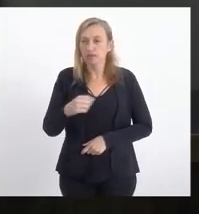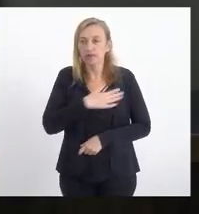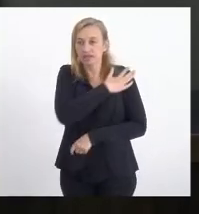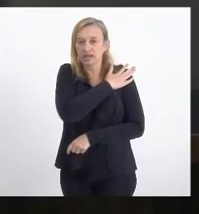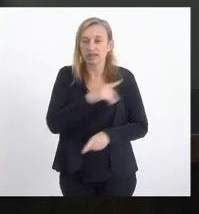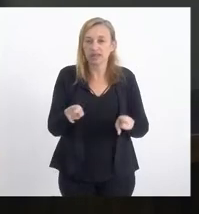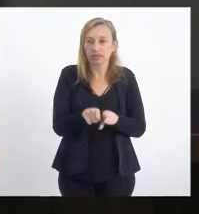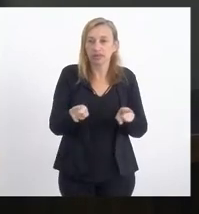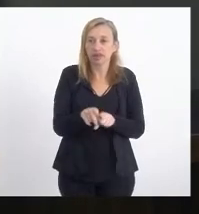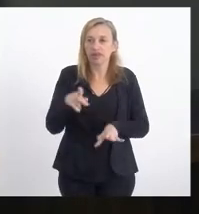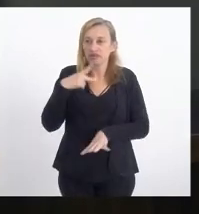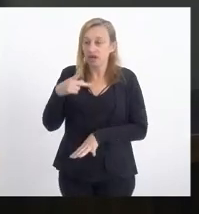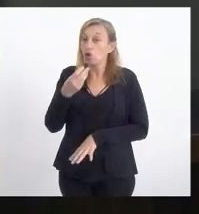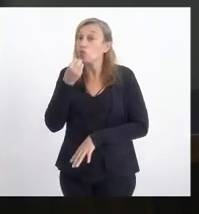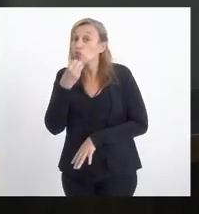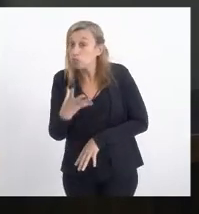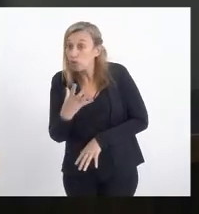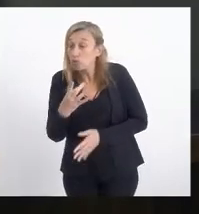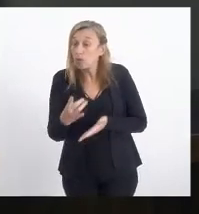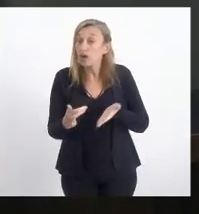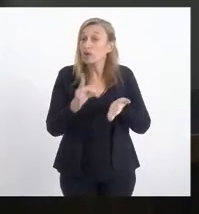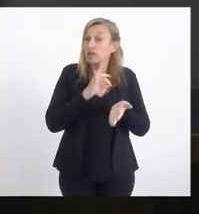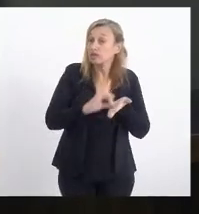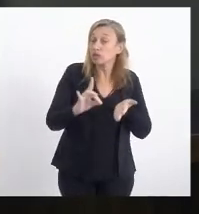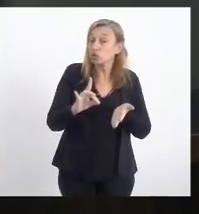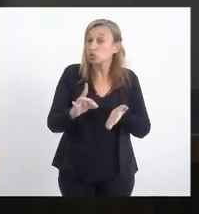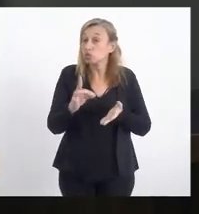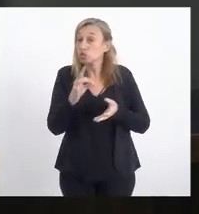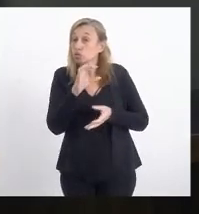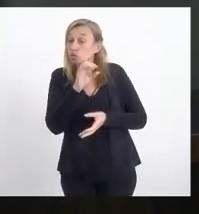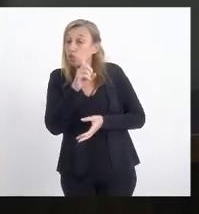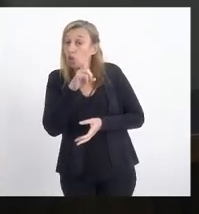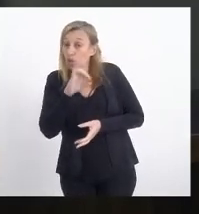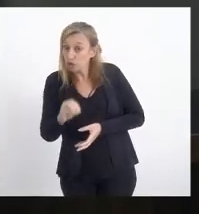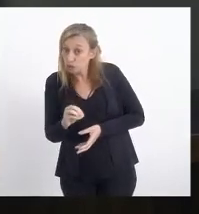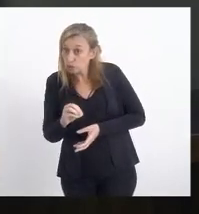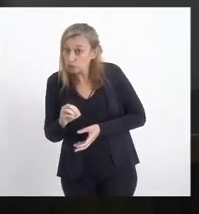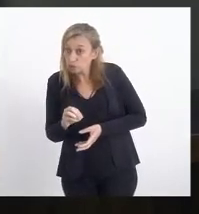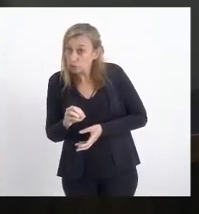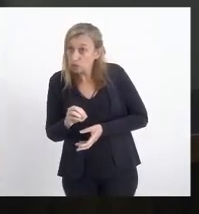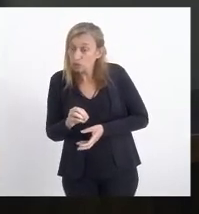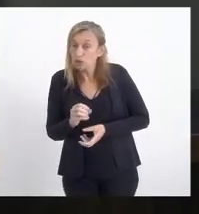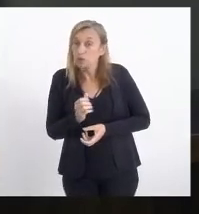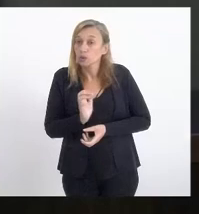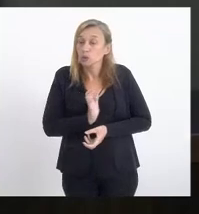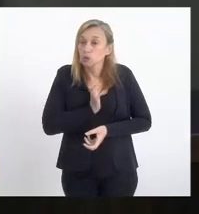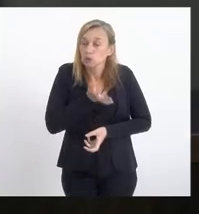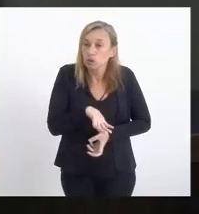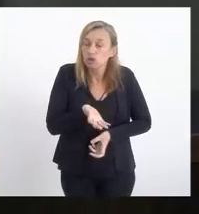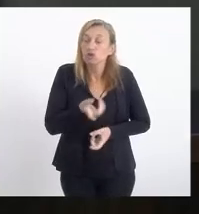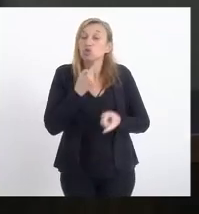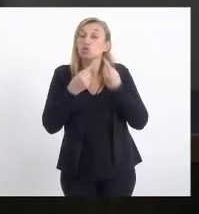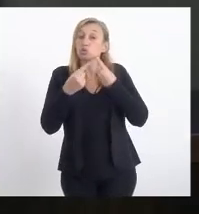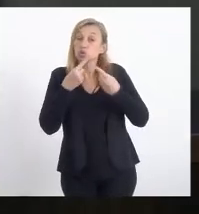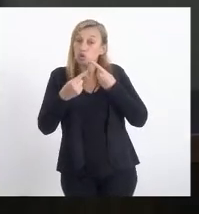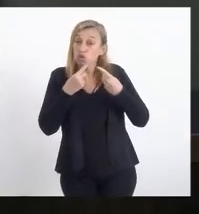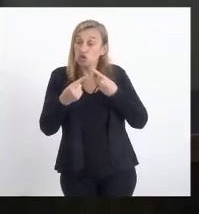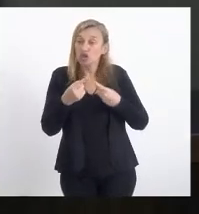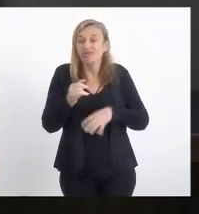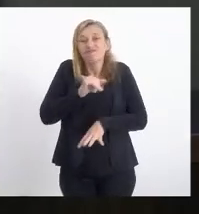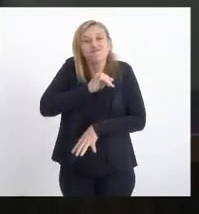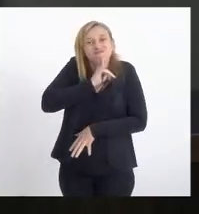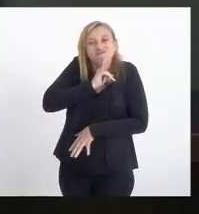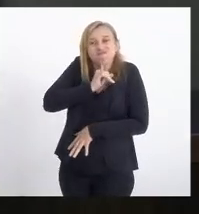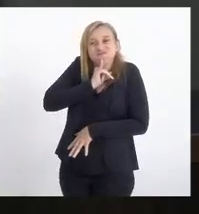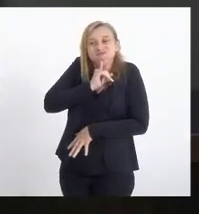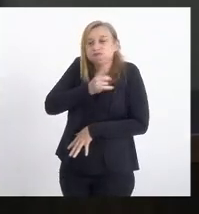que fala o seguinte Olha o bom é inimigo do ótimo e a gente tá tendo a chance de discutir algo que infelizmente